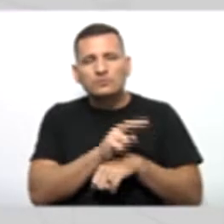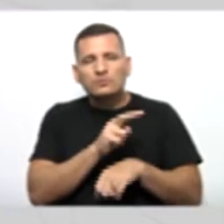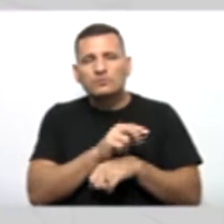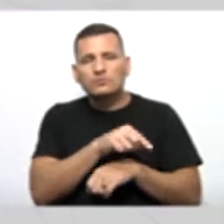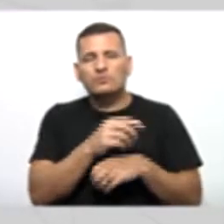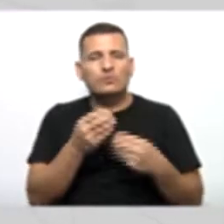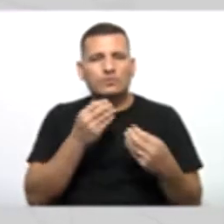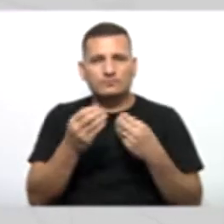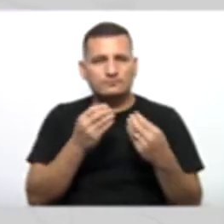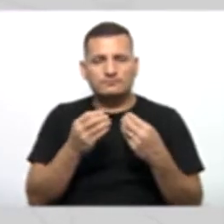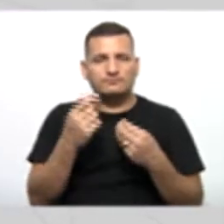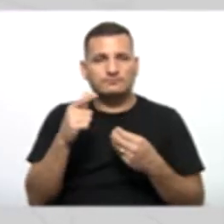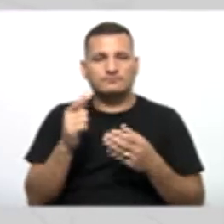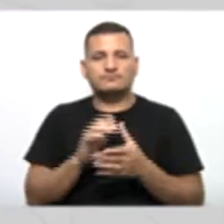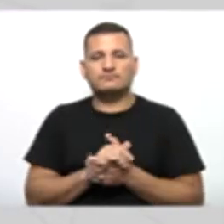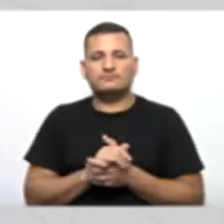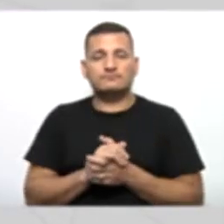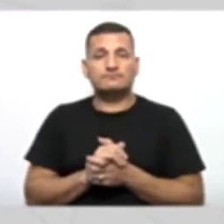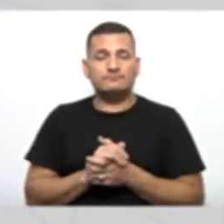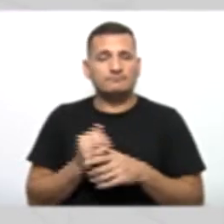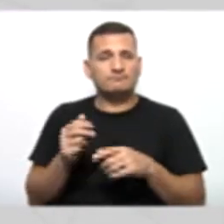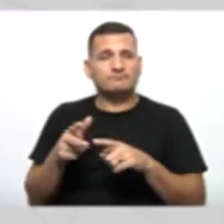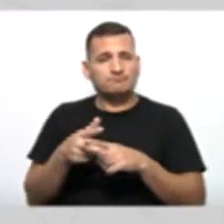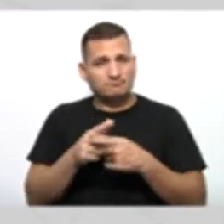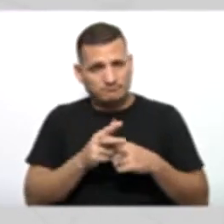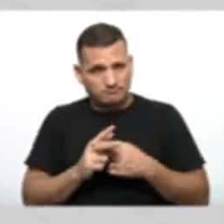dejetos. Ferramentas são